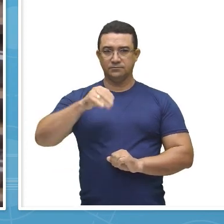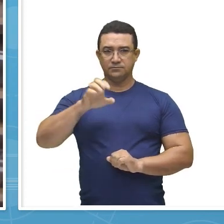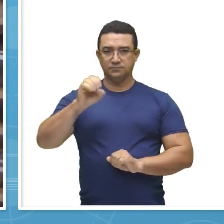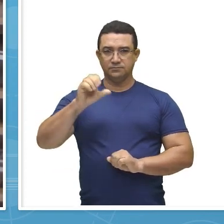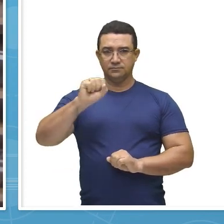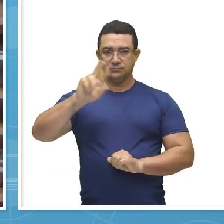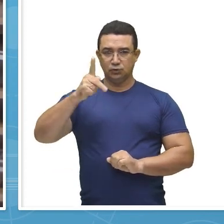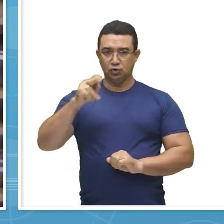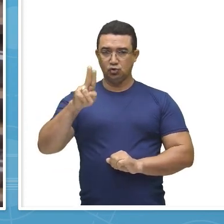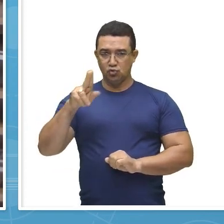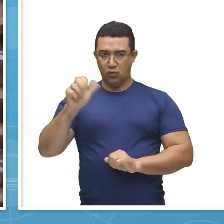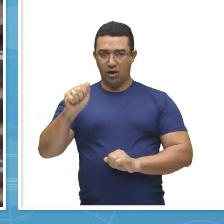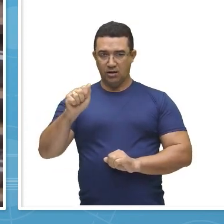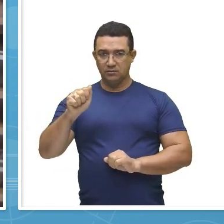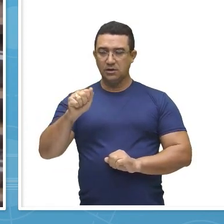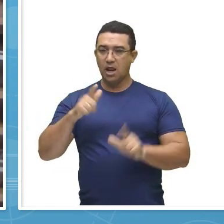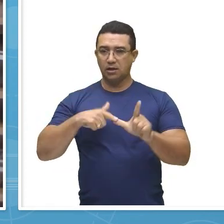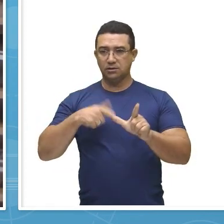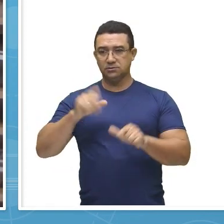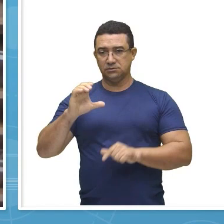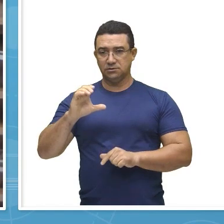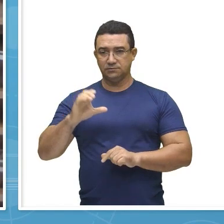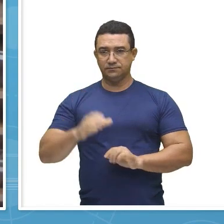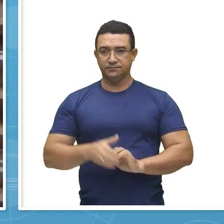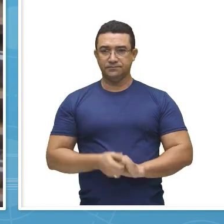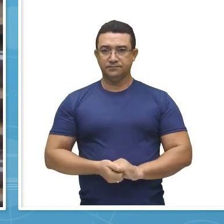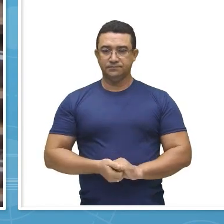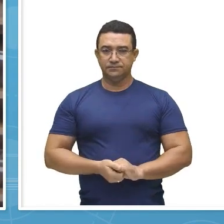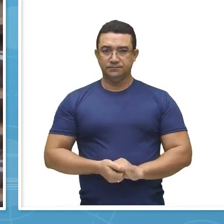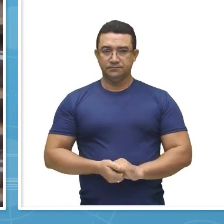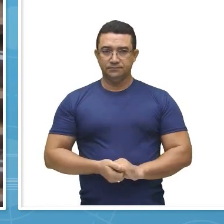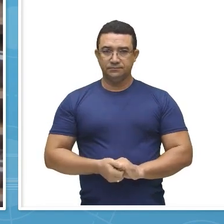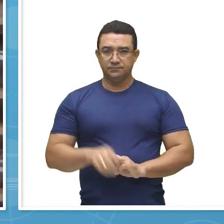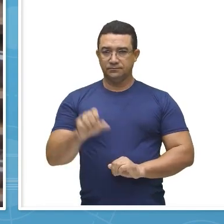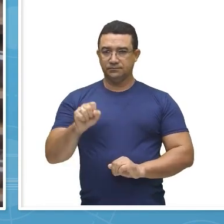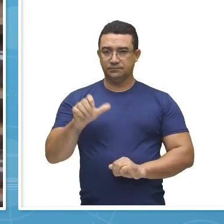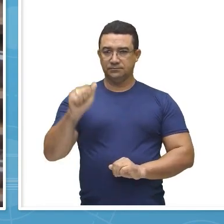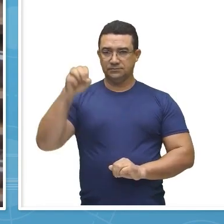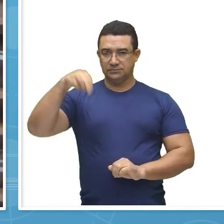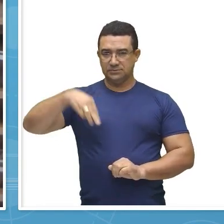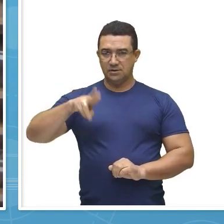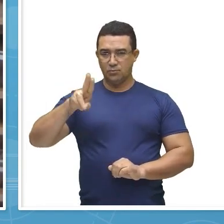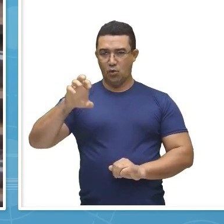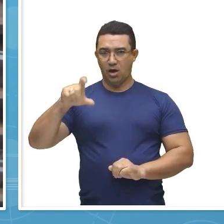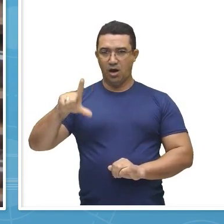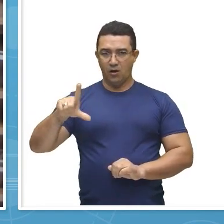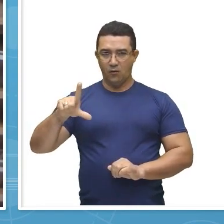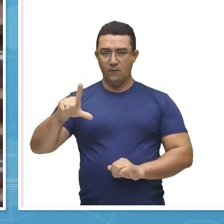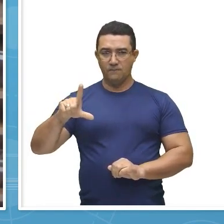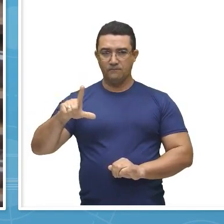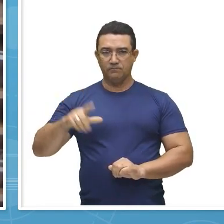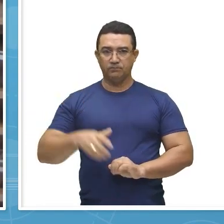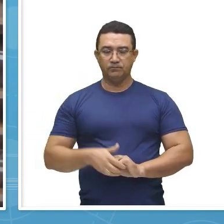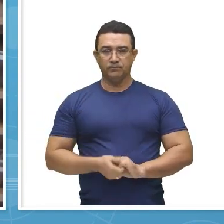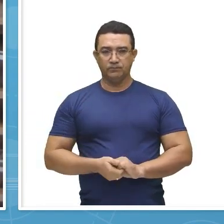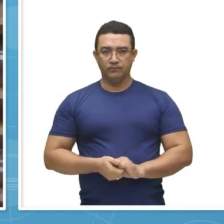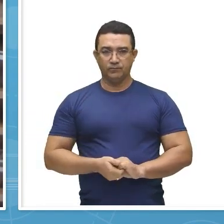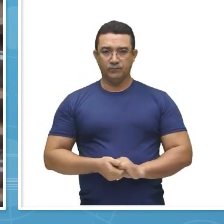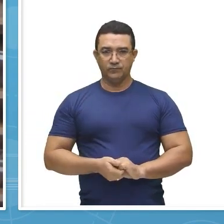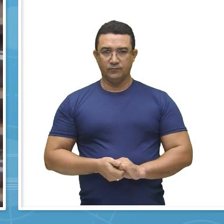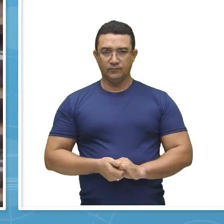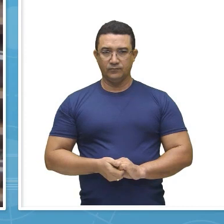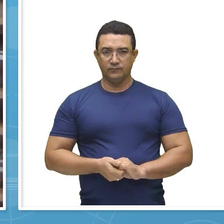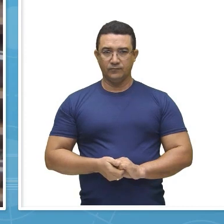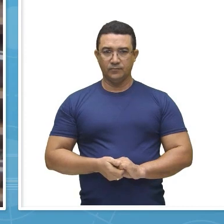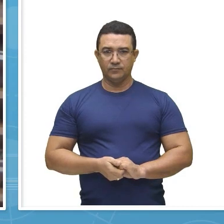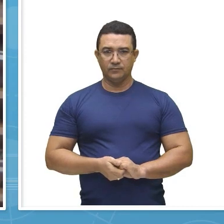letra C. Quem mais temos participando aí? Samuel, questão 1. Samuel da Escola Estadual Francisca Bottinelli.